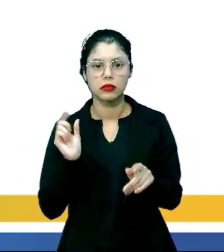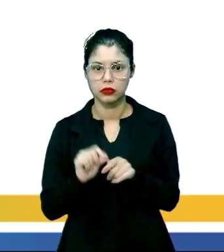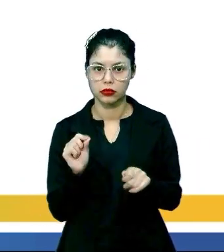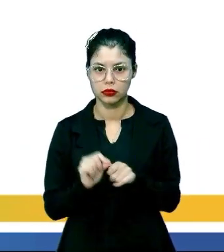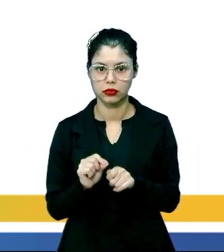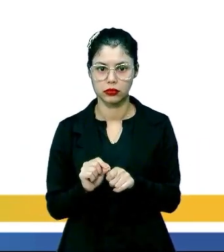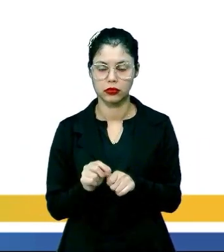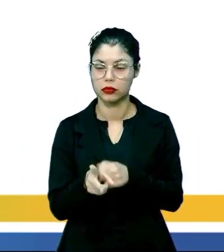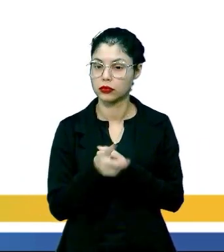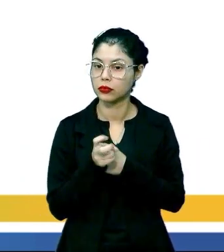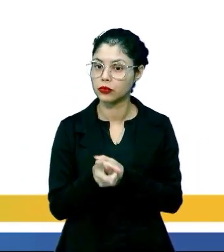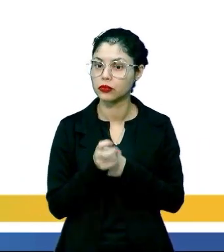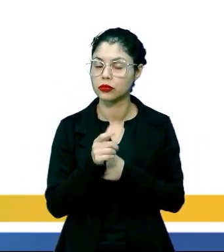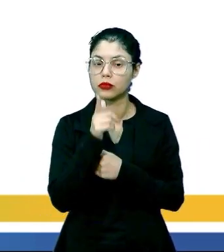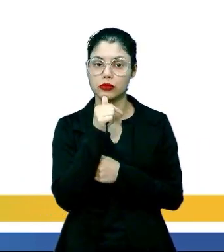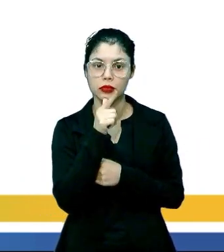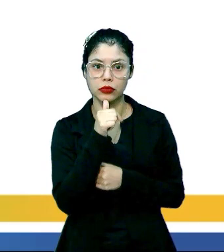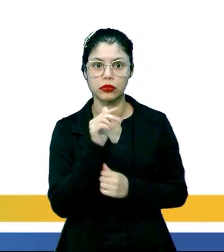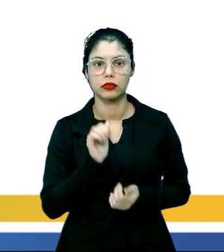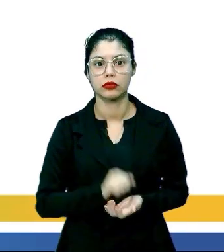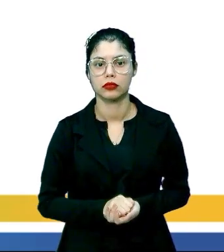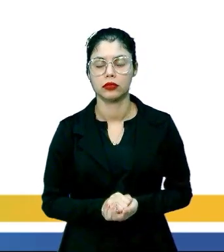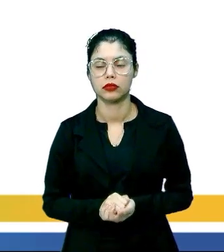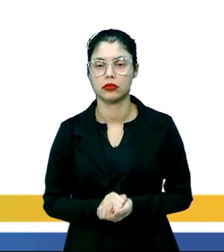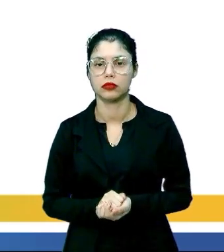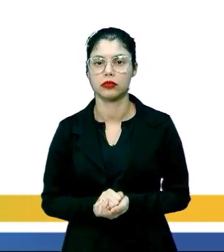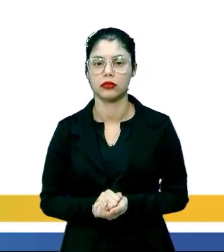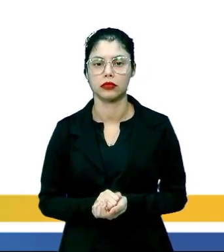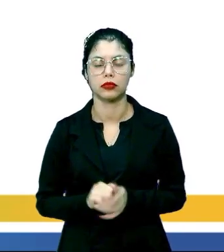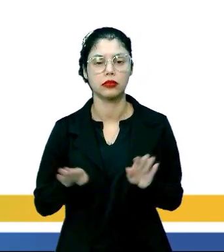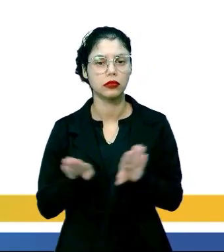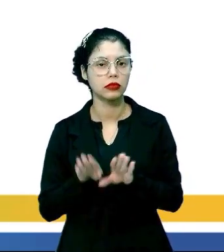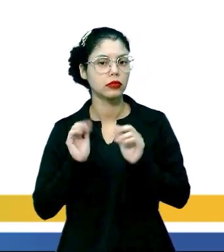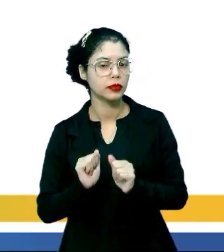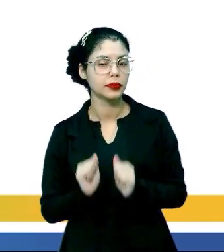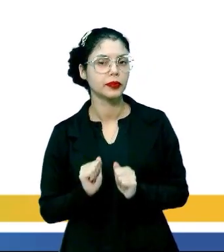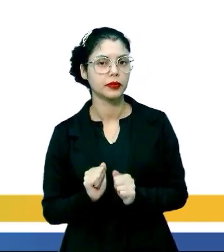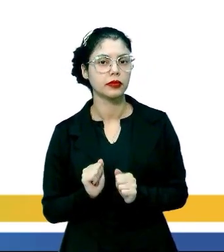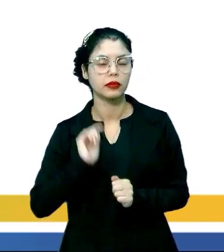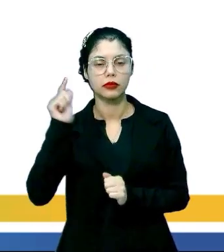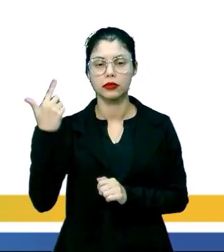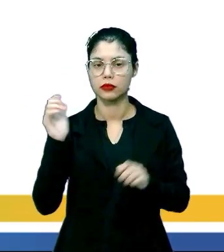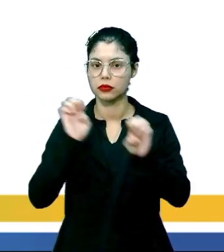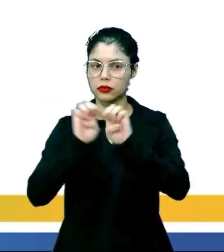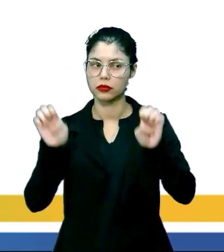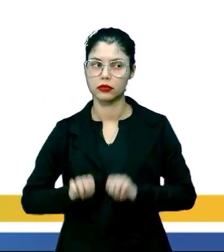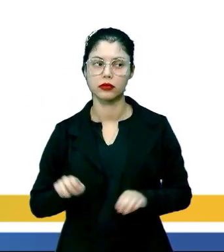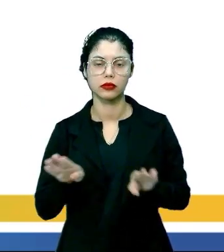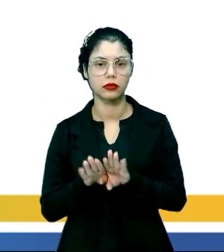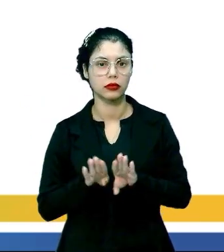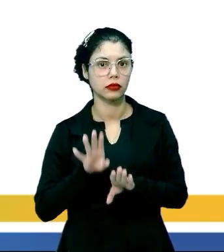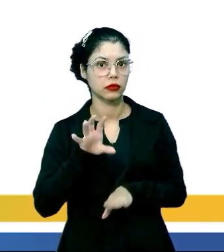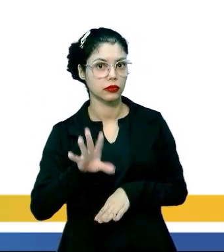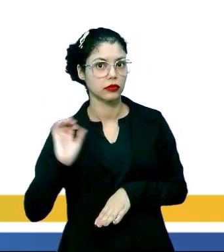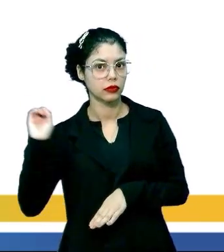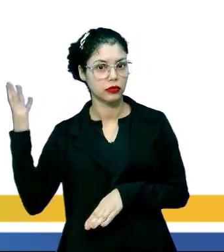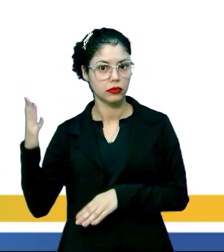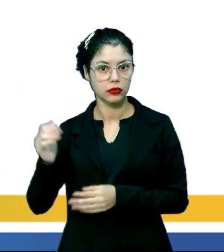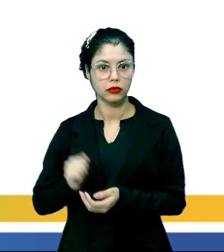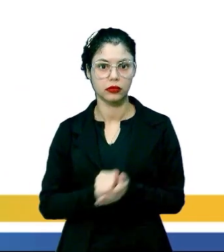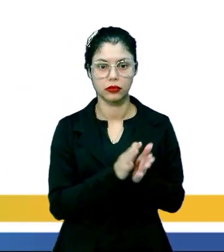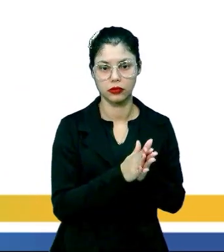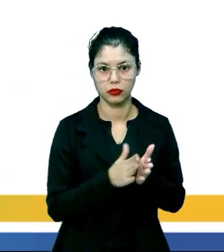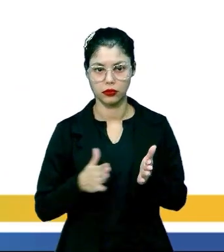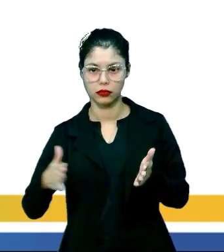a reabsorção de água e sais, tá? E ele também pode jogar lá para outra estrutura. Com isso, vai